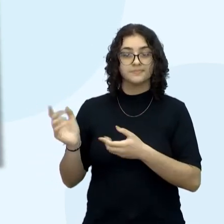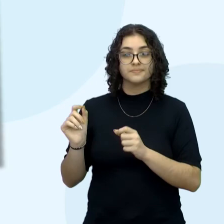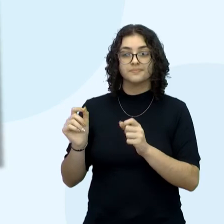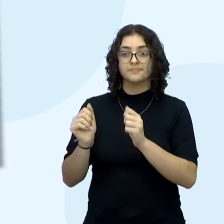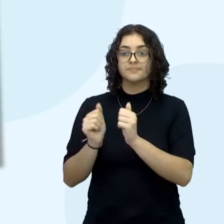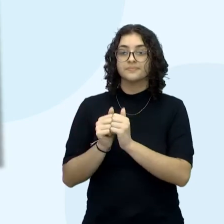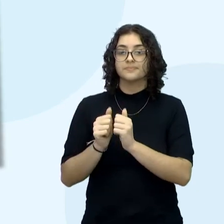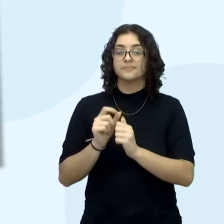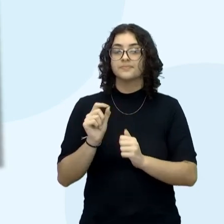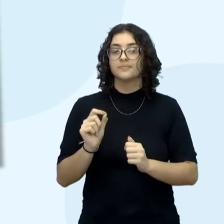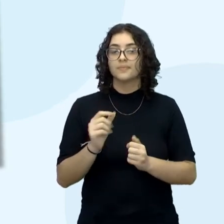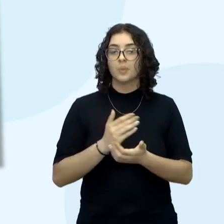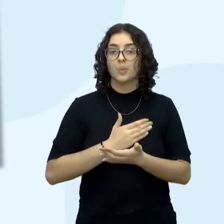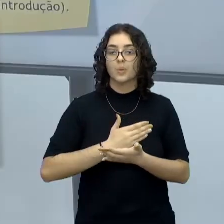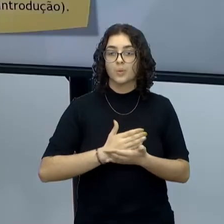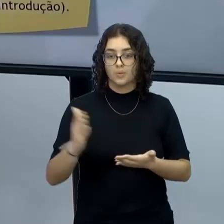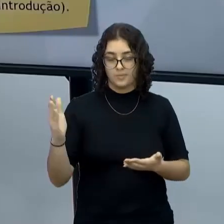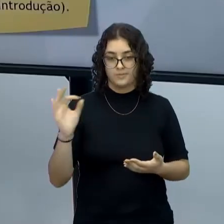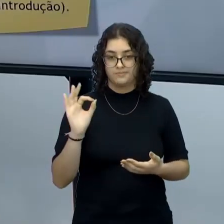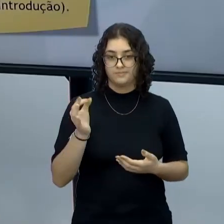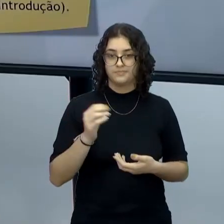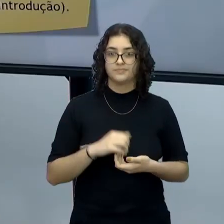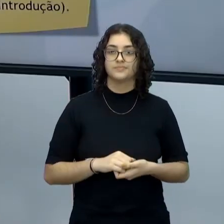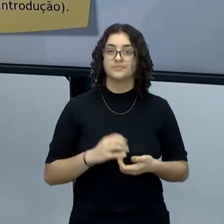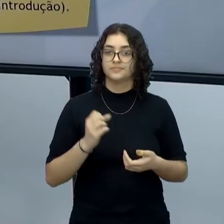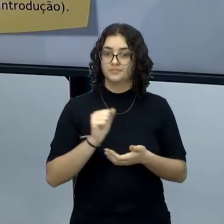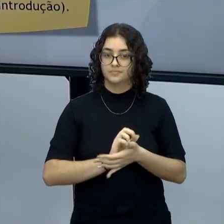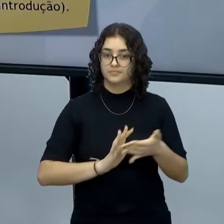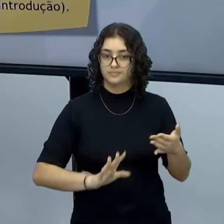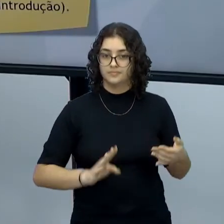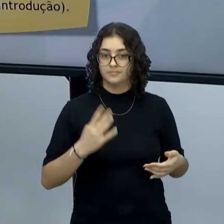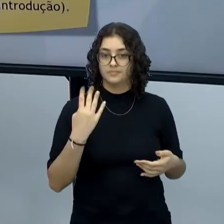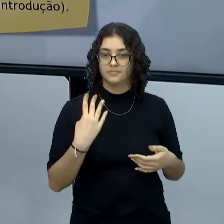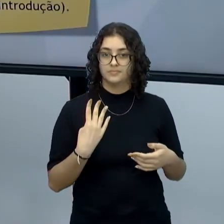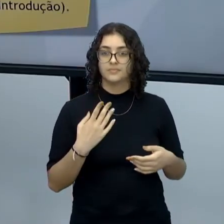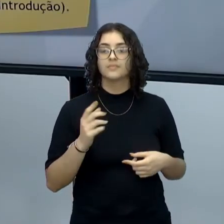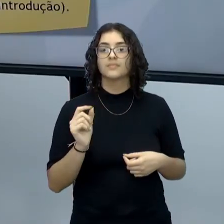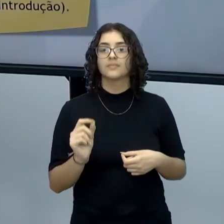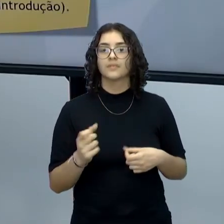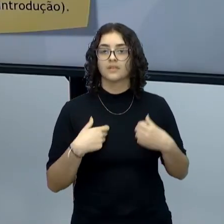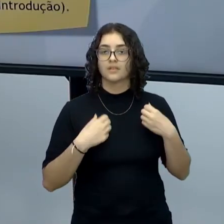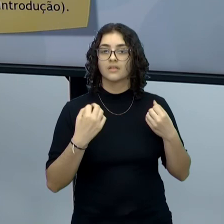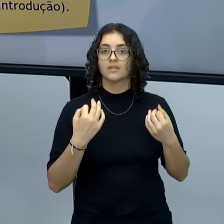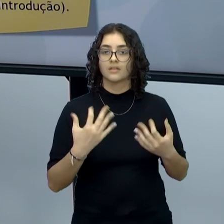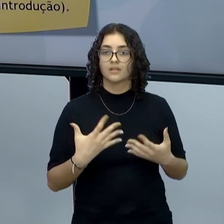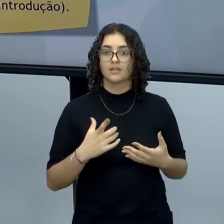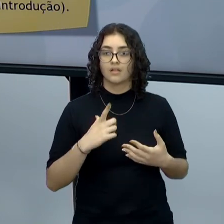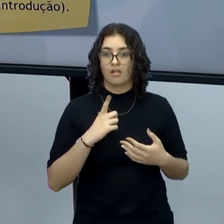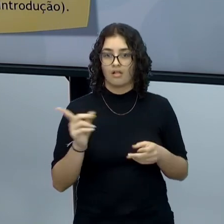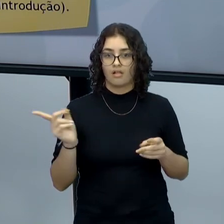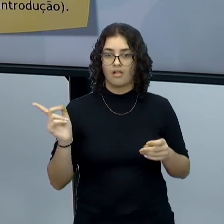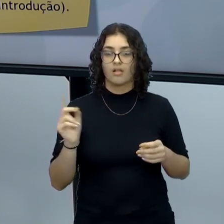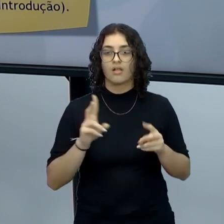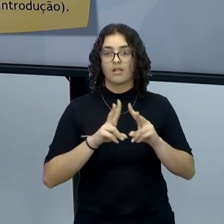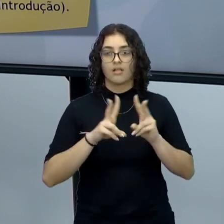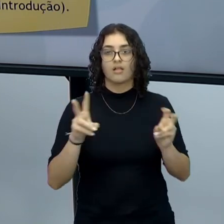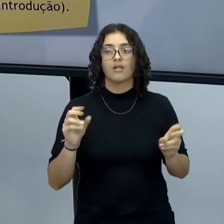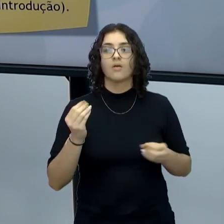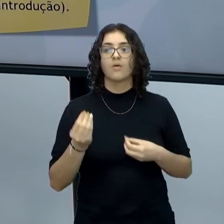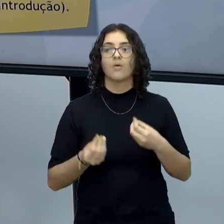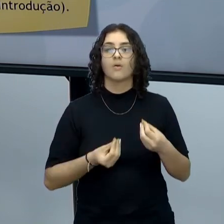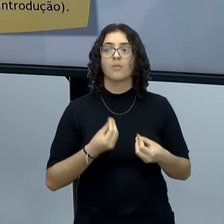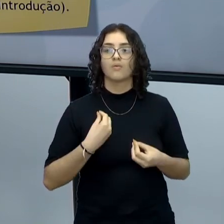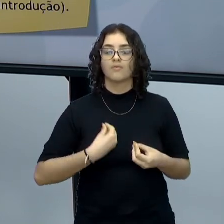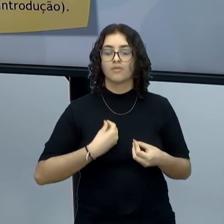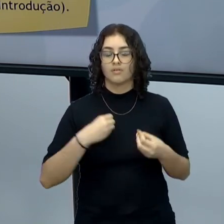nossa aula aí de introdução então a essa atividade 4, que como eu disse vai ter esse título aí de condições